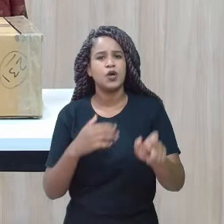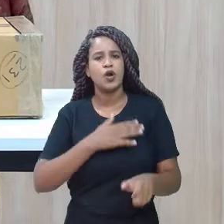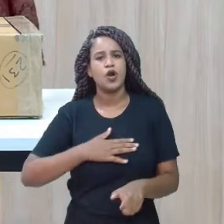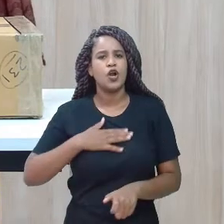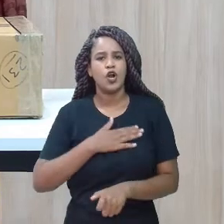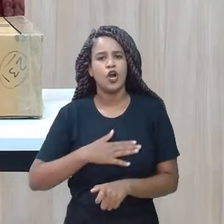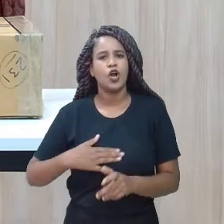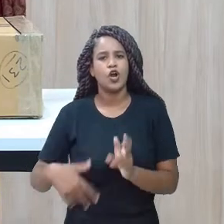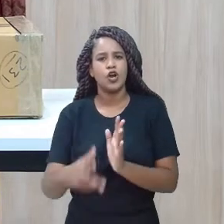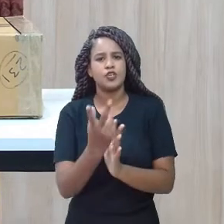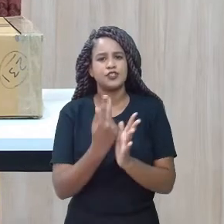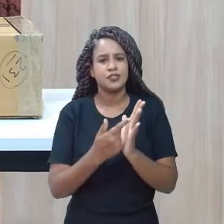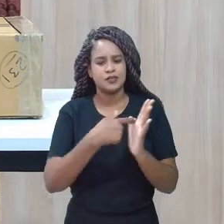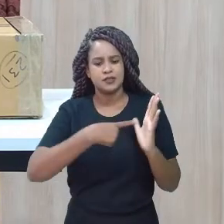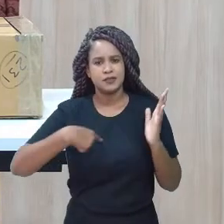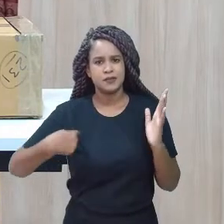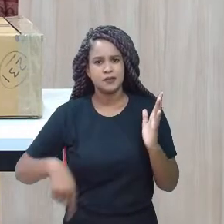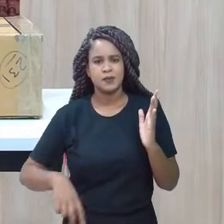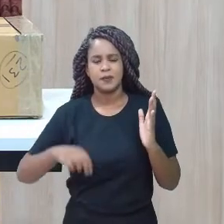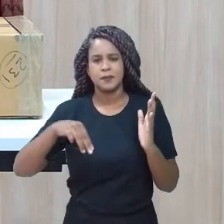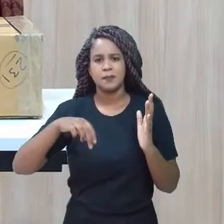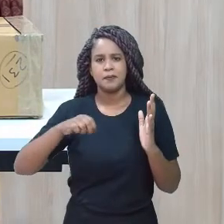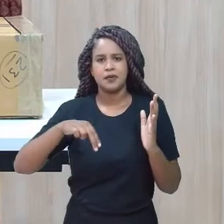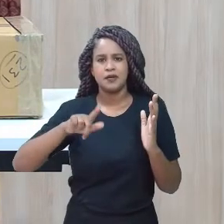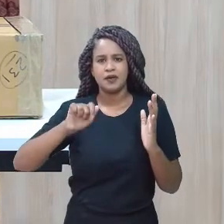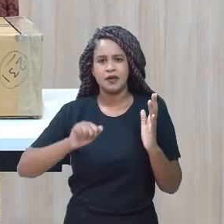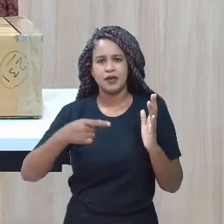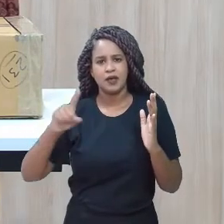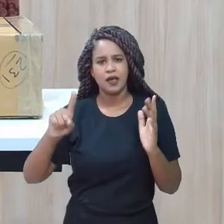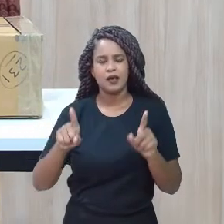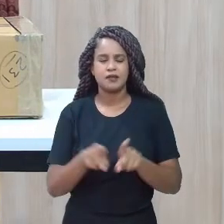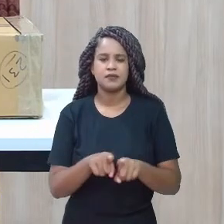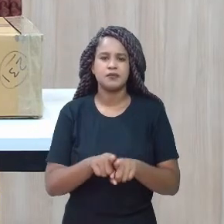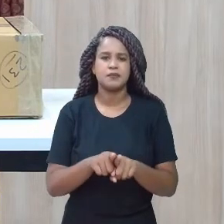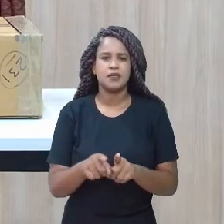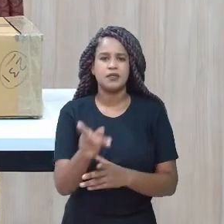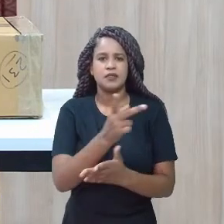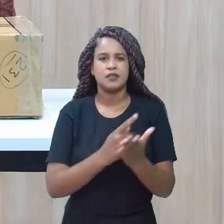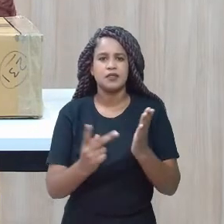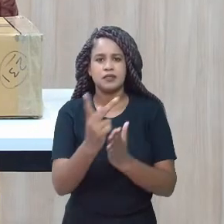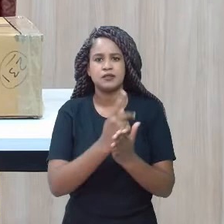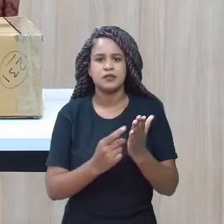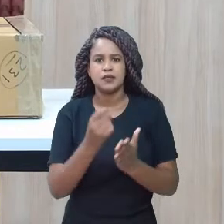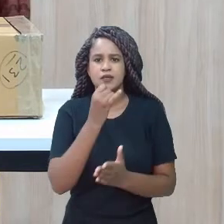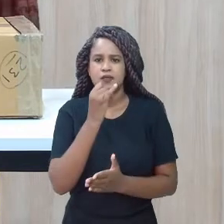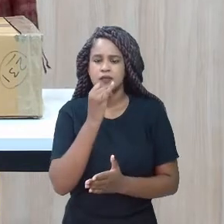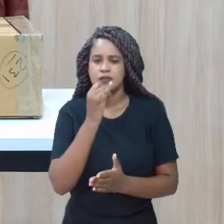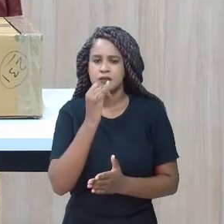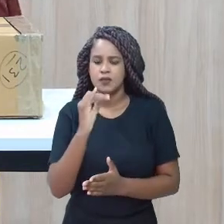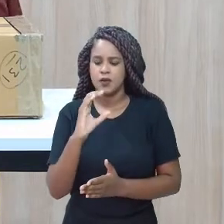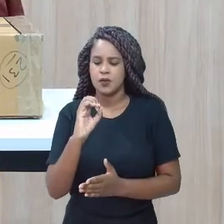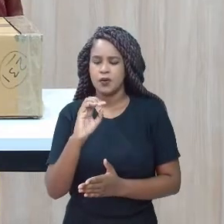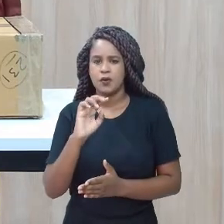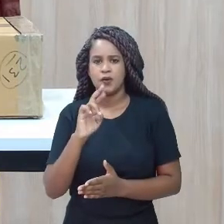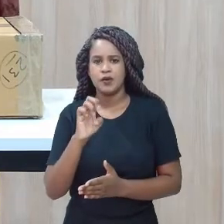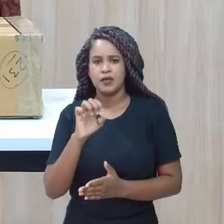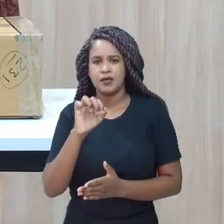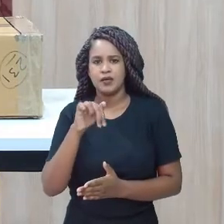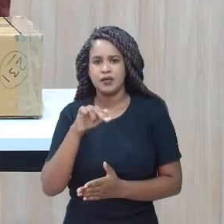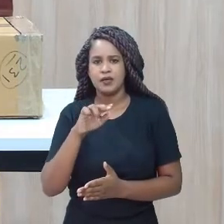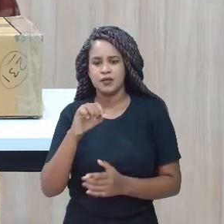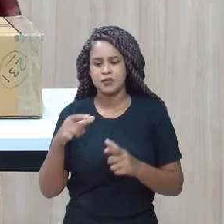né? Gosta daqueles desenhos que são coreanos,